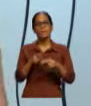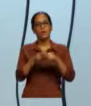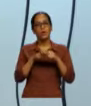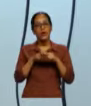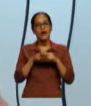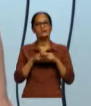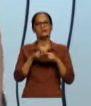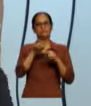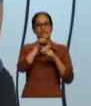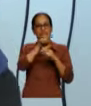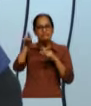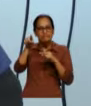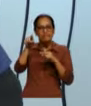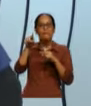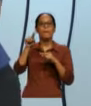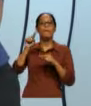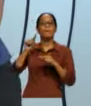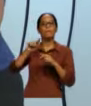9.000.